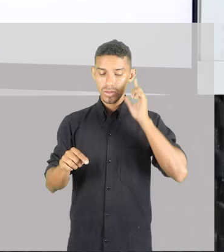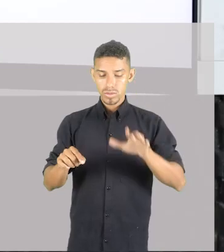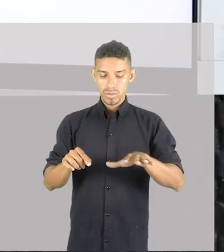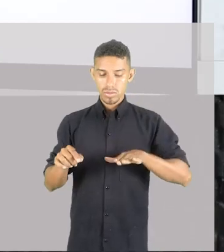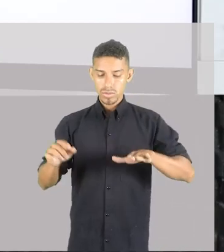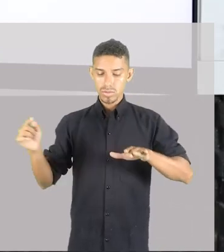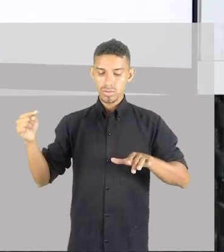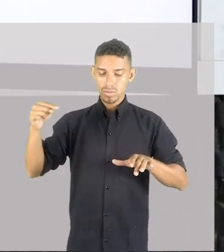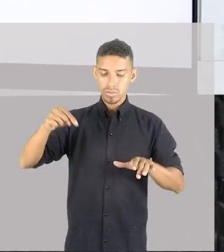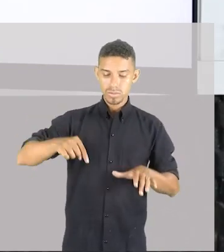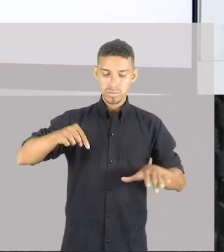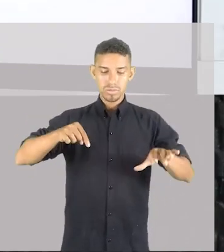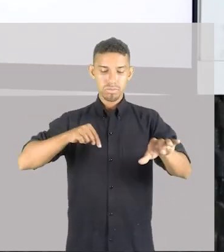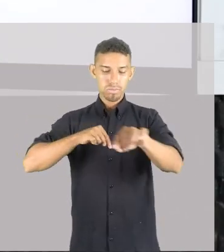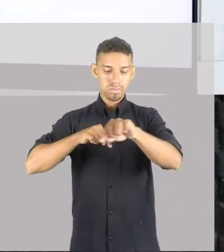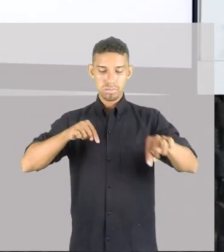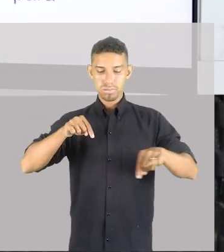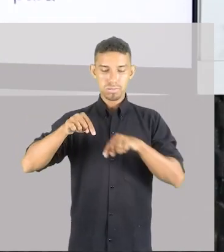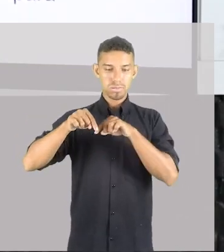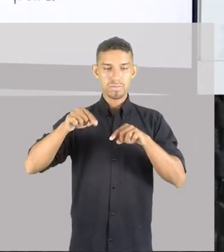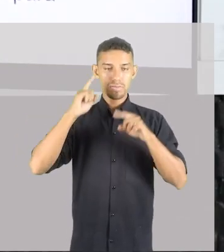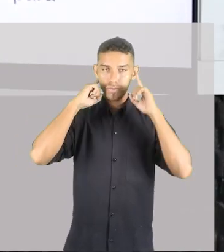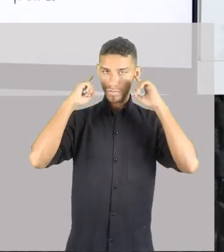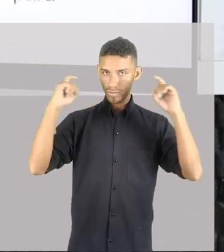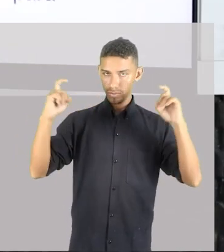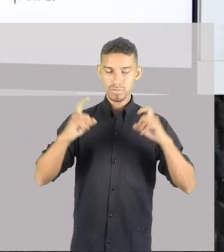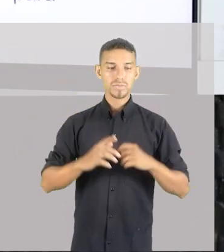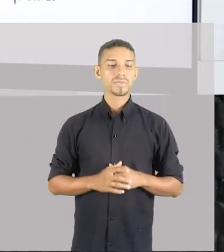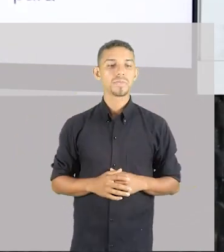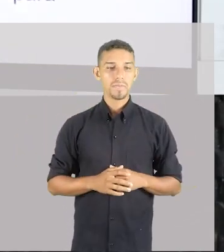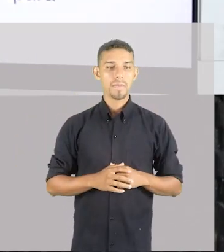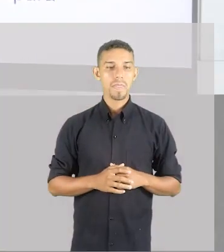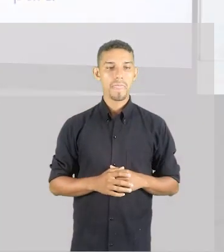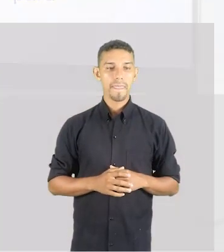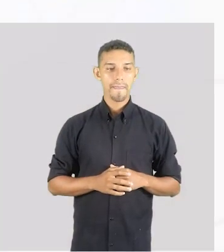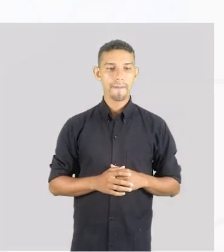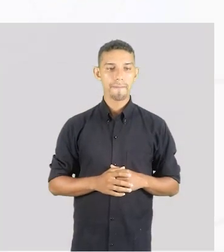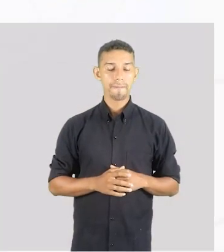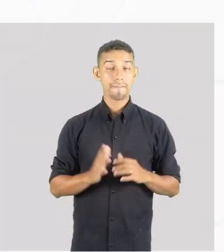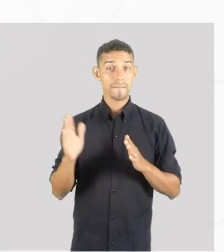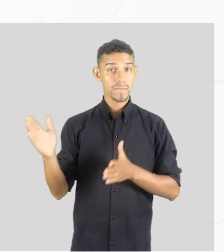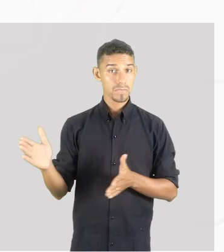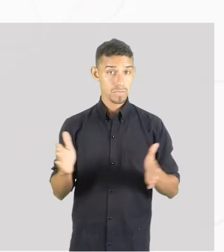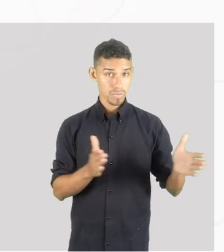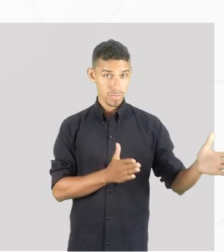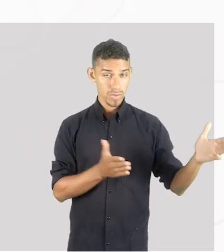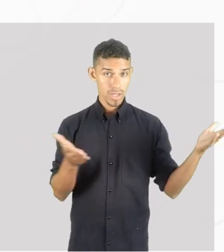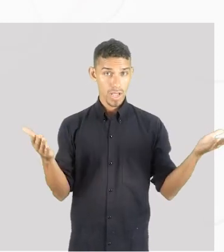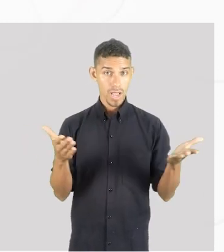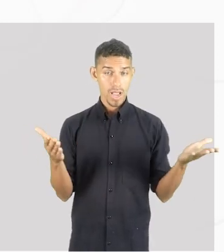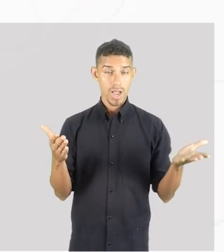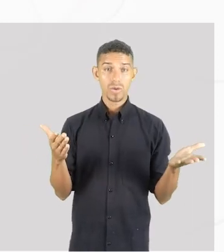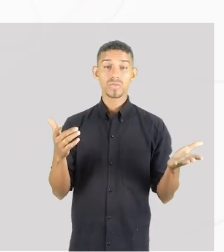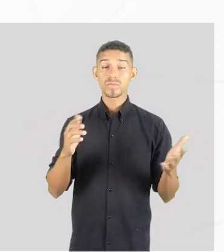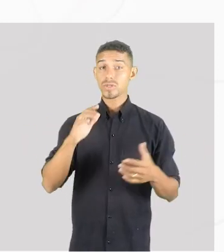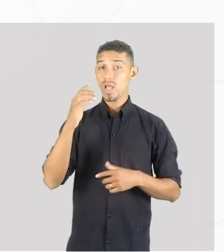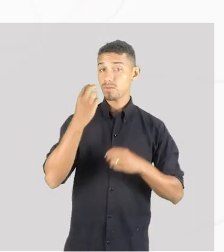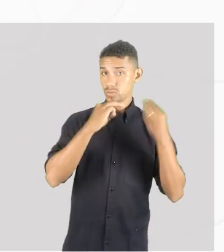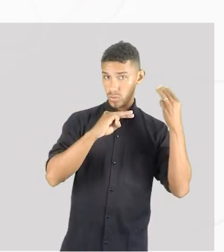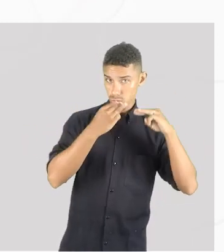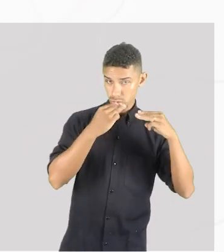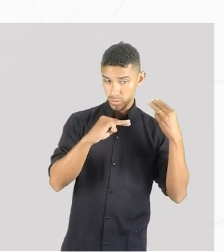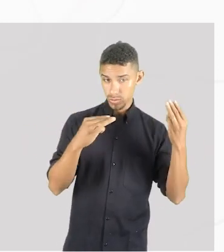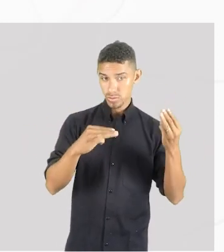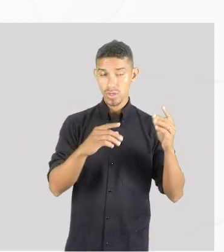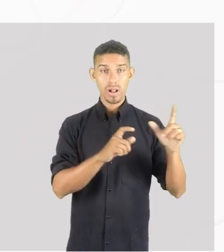tocadisco S antigos no vinil aí a gente sai do Rap né que é a música